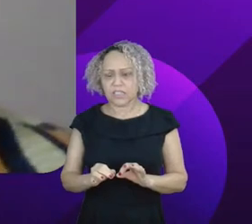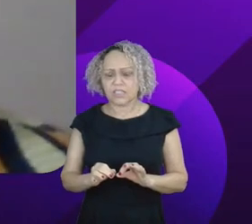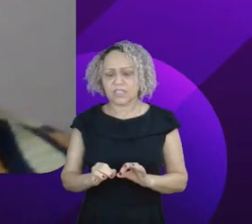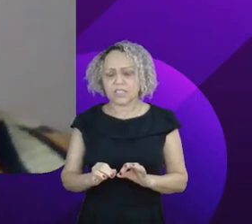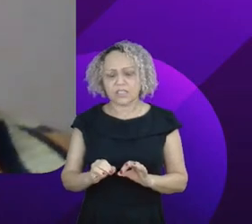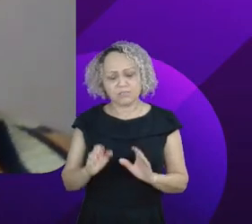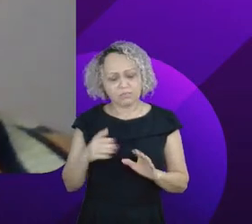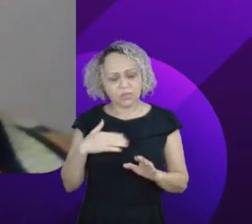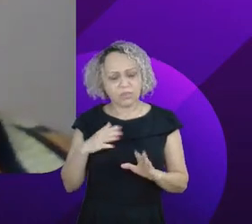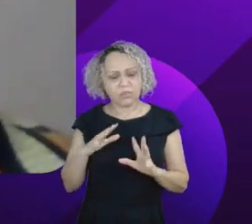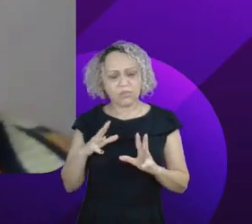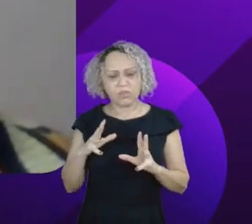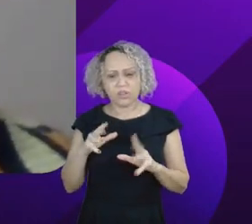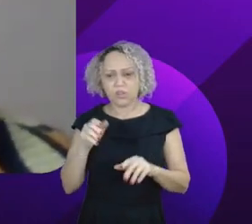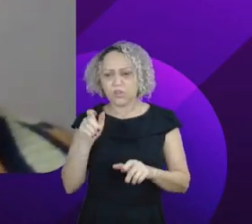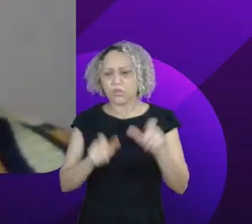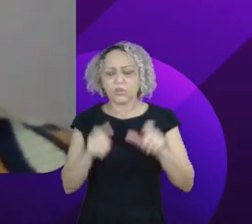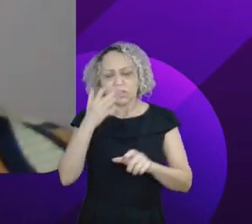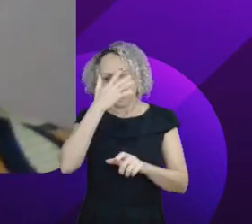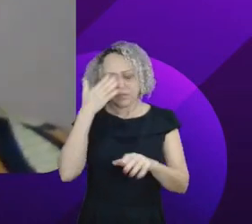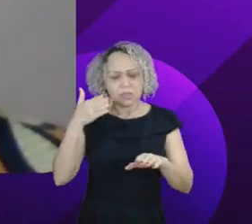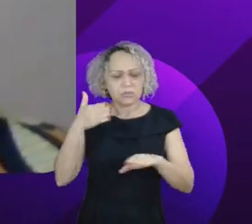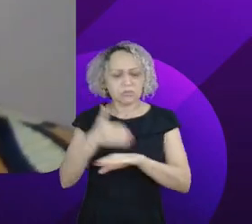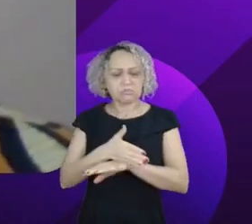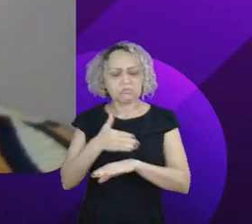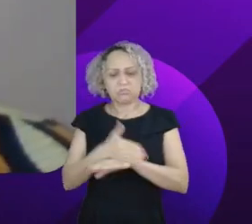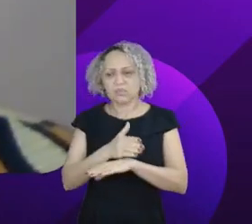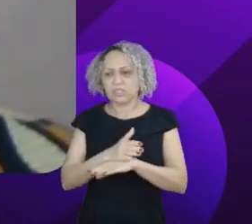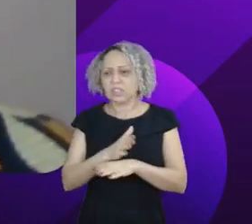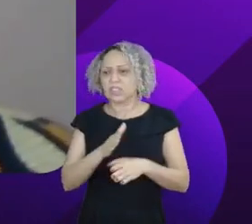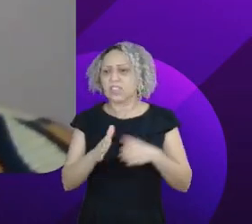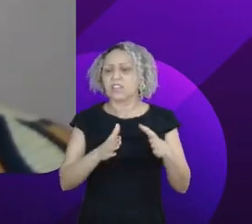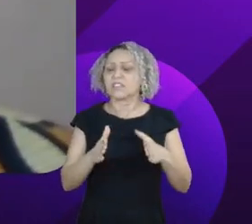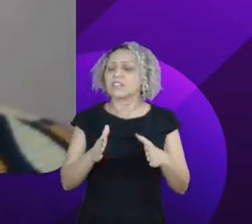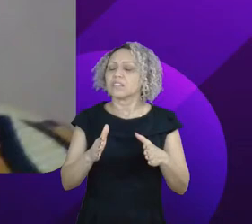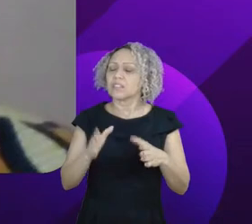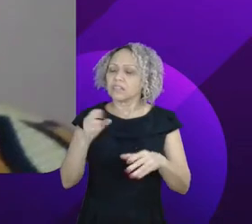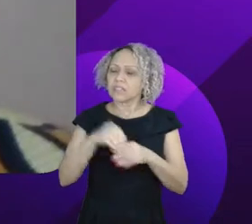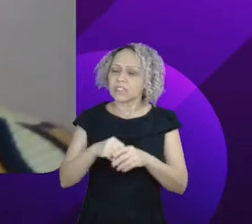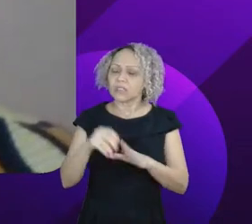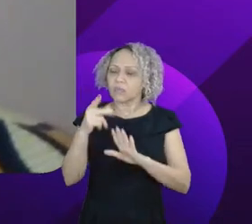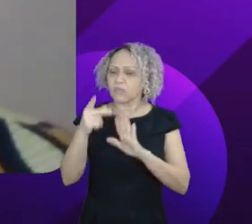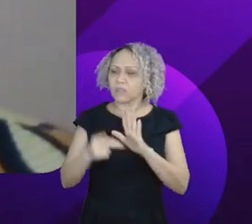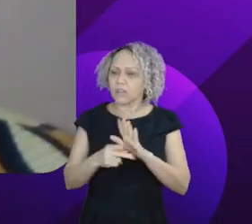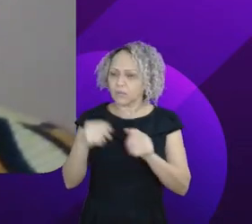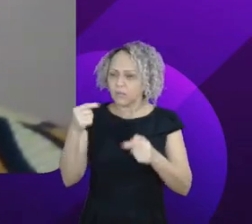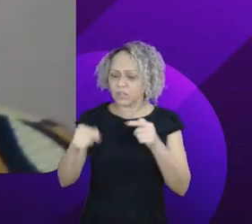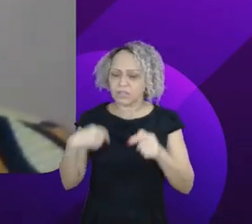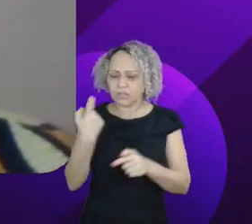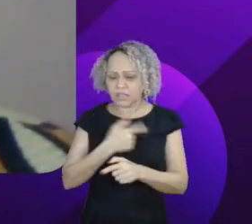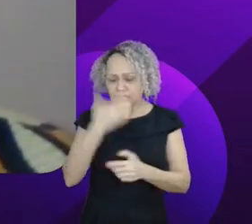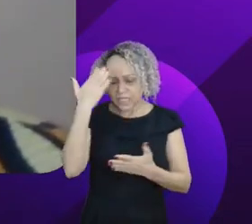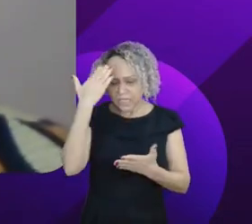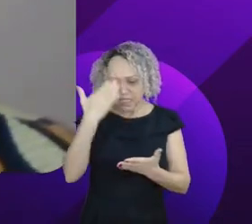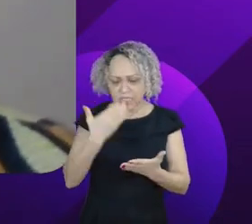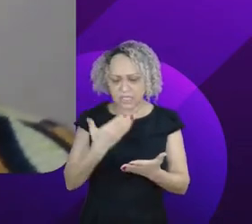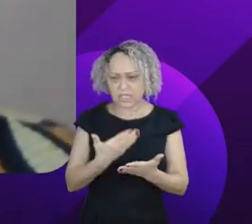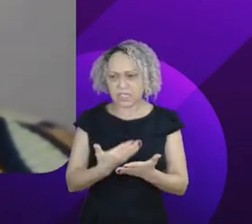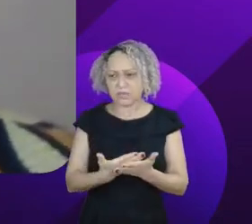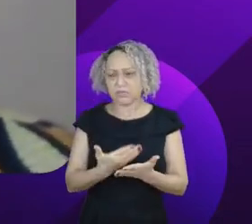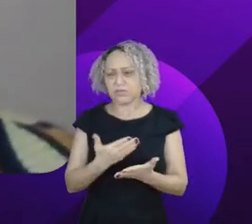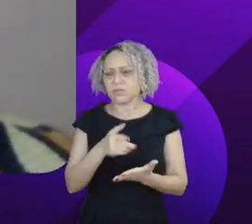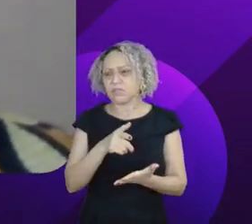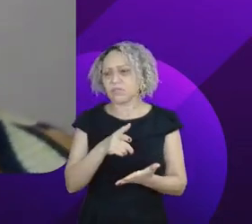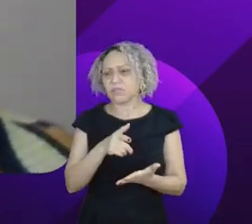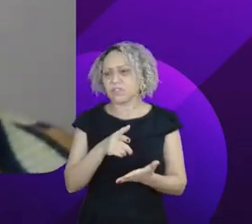o acesso a todas as pessoas e que esteja dentro de um projeto político que nós acreditamos, que é a